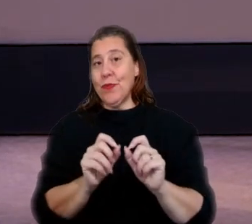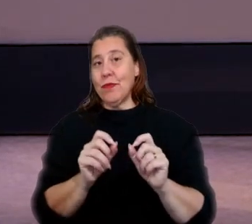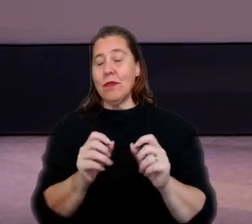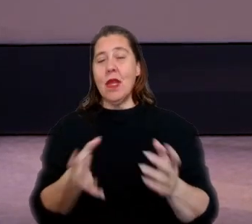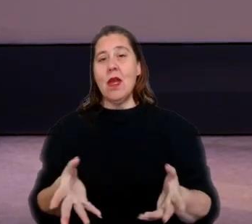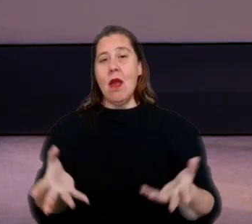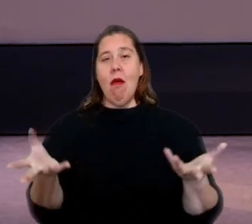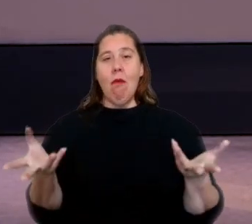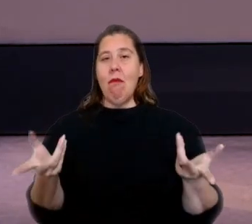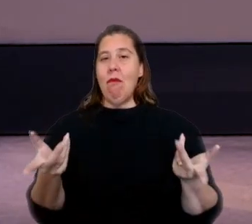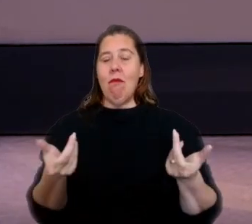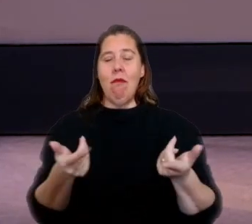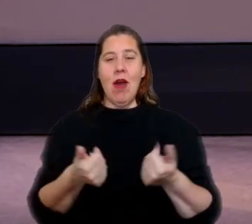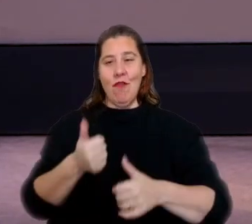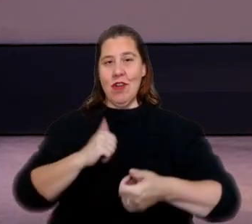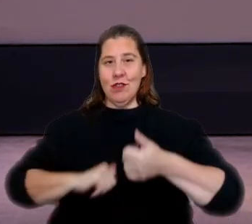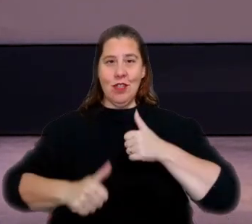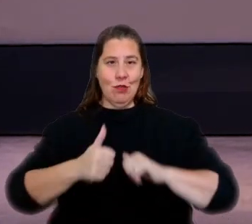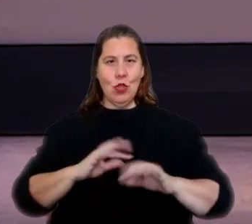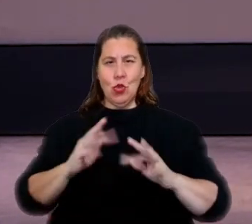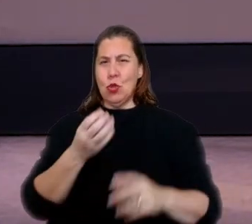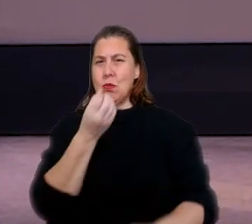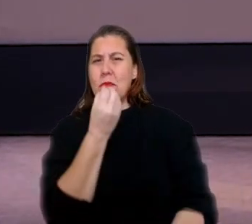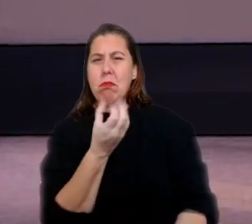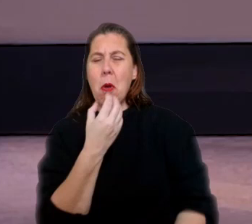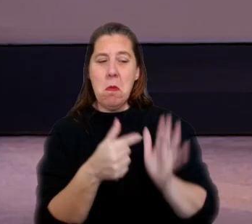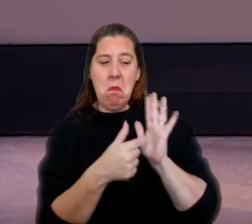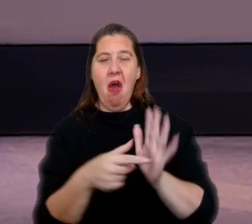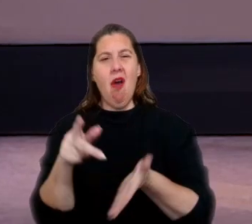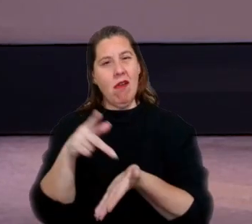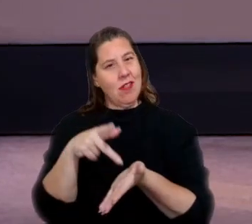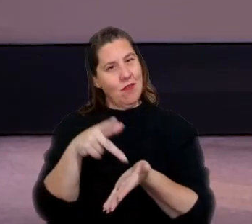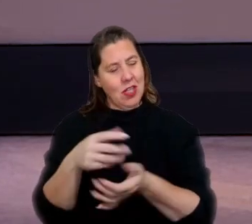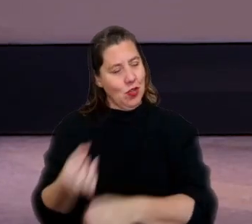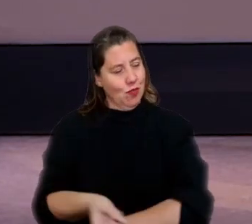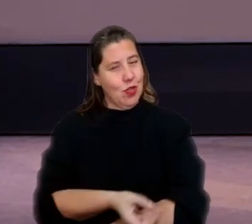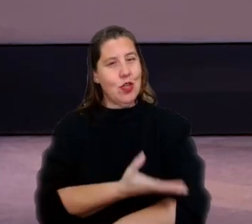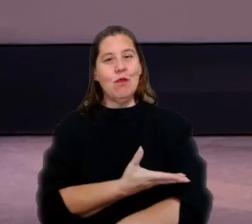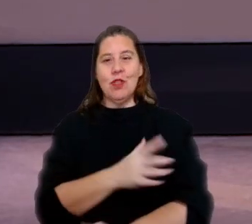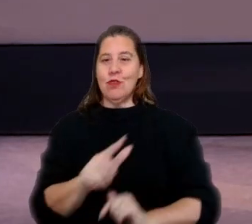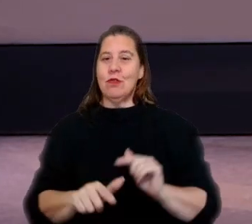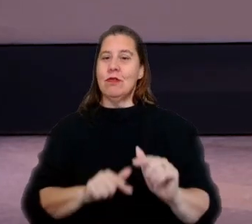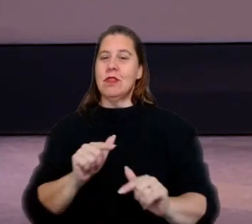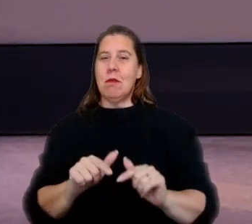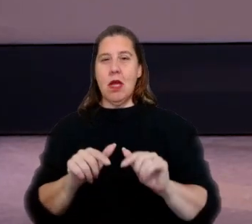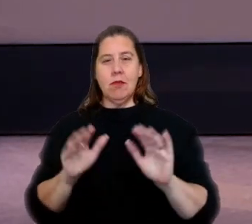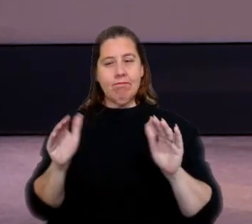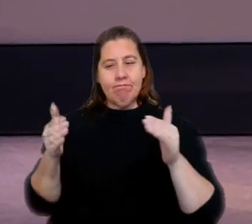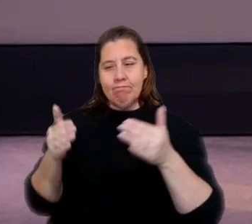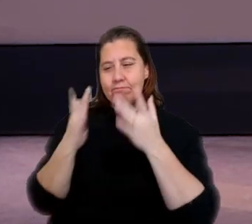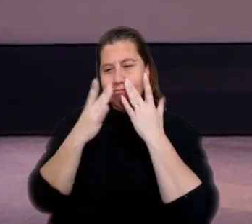para dirigir seus atores. Eu acho que eles todos são muito bons e conseguem passar muita verdade, muita emoção, com um trabalho